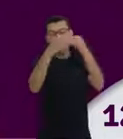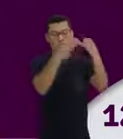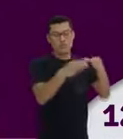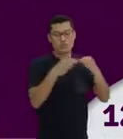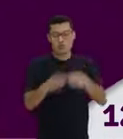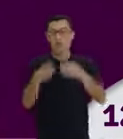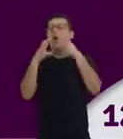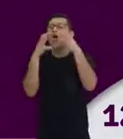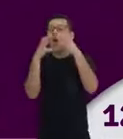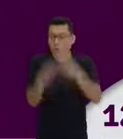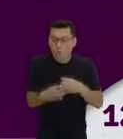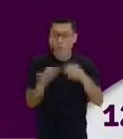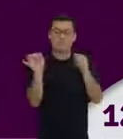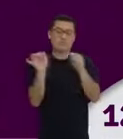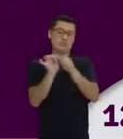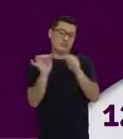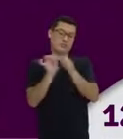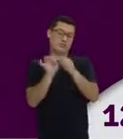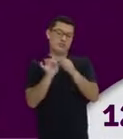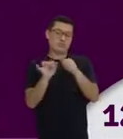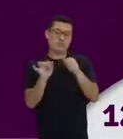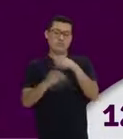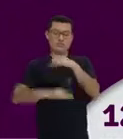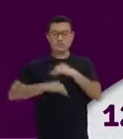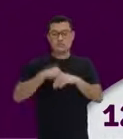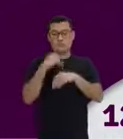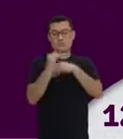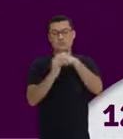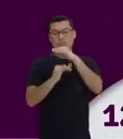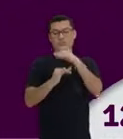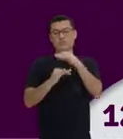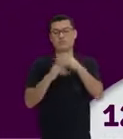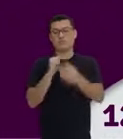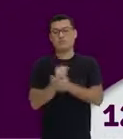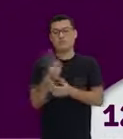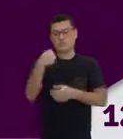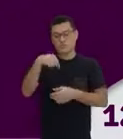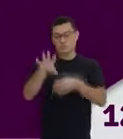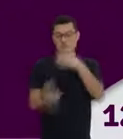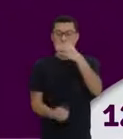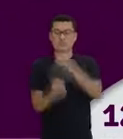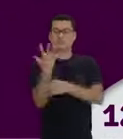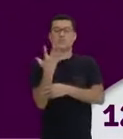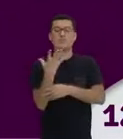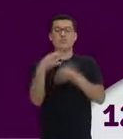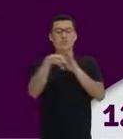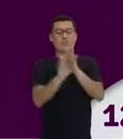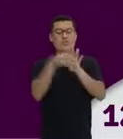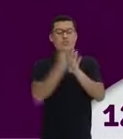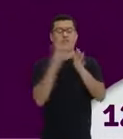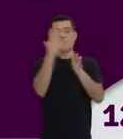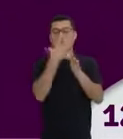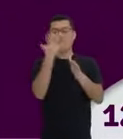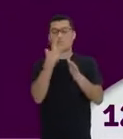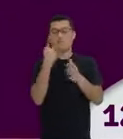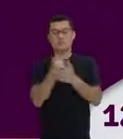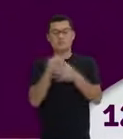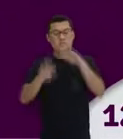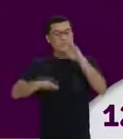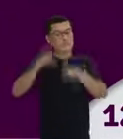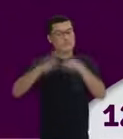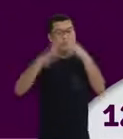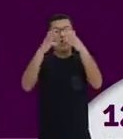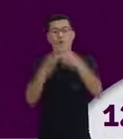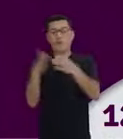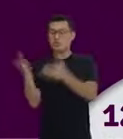aonde foi produzida ou ela foi gerado conceito ele vai depender